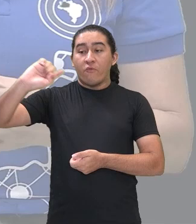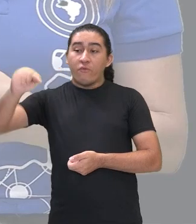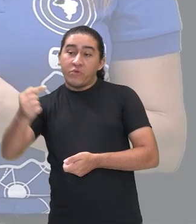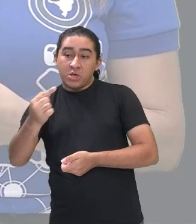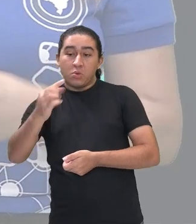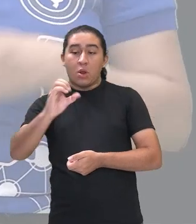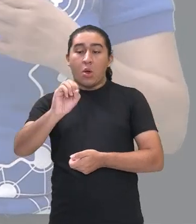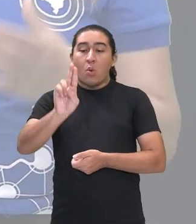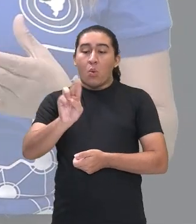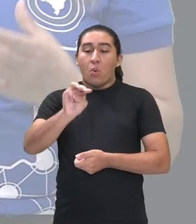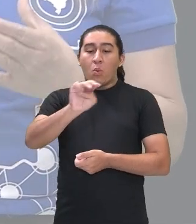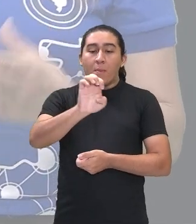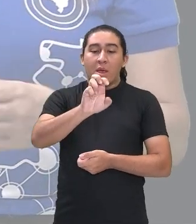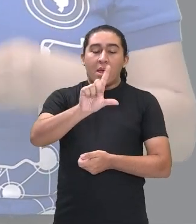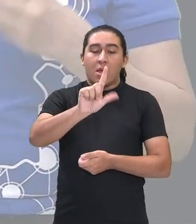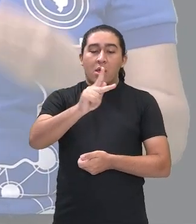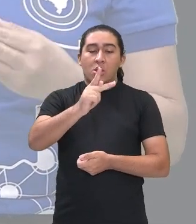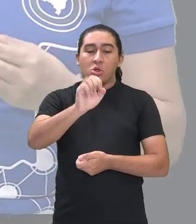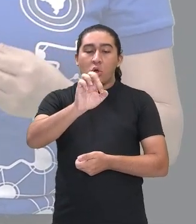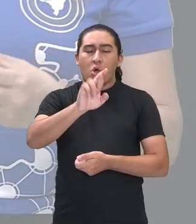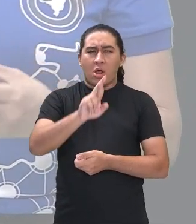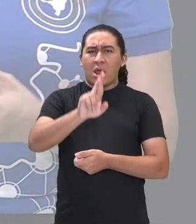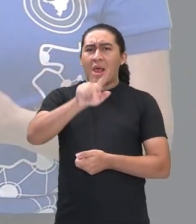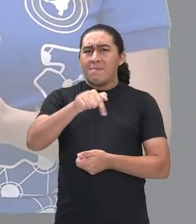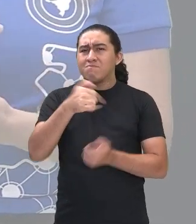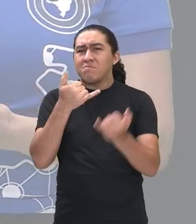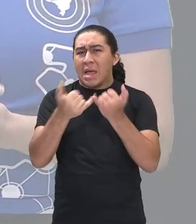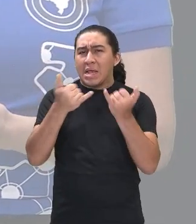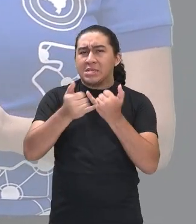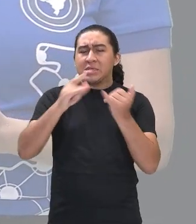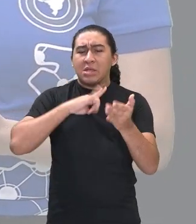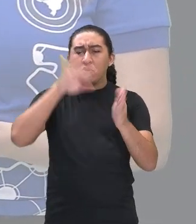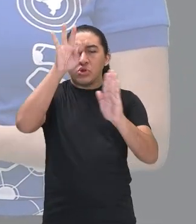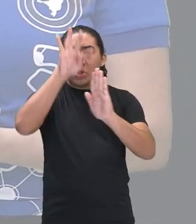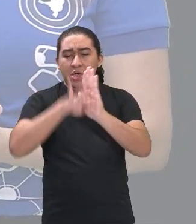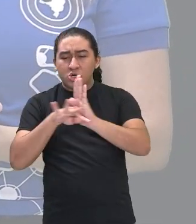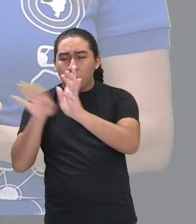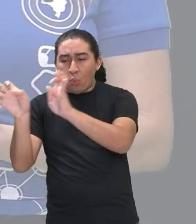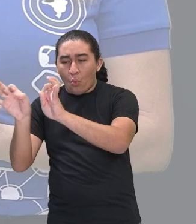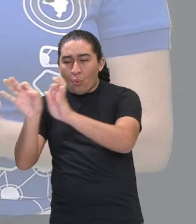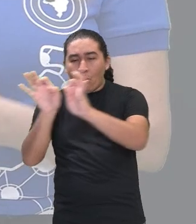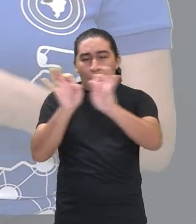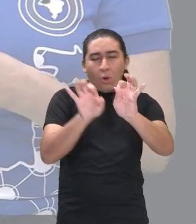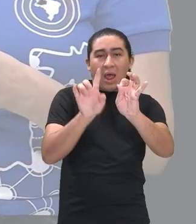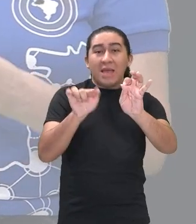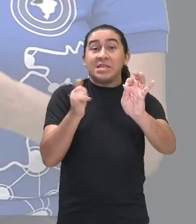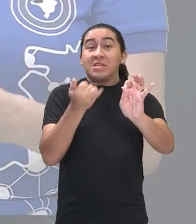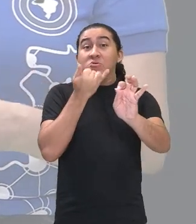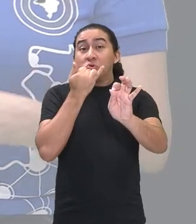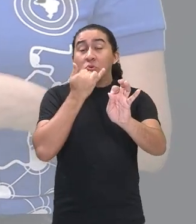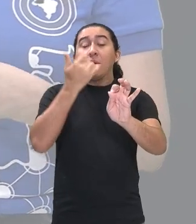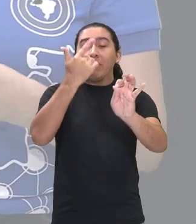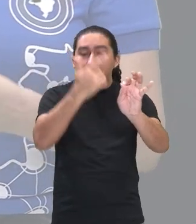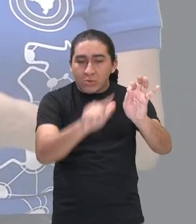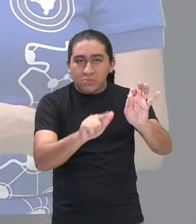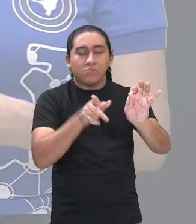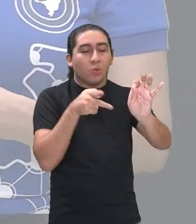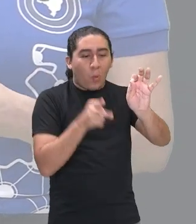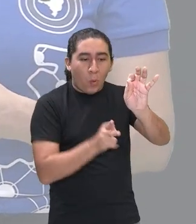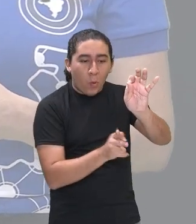vai achar que quem for ler vai entender melhor com essas palavras que você for,